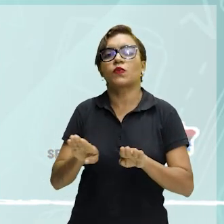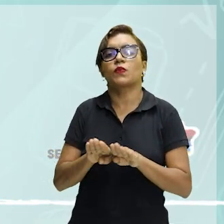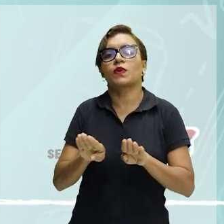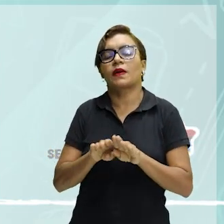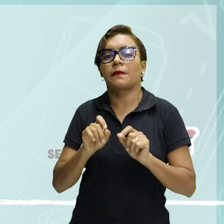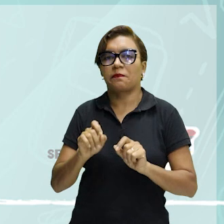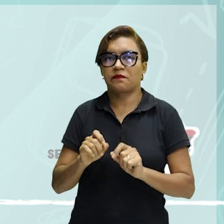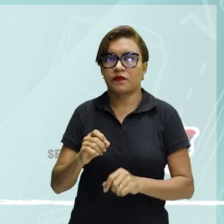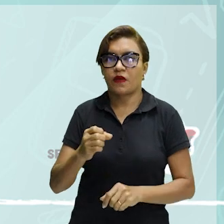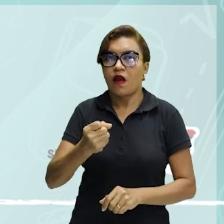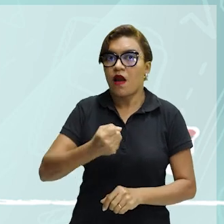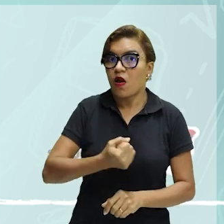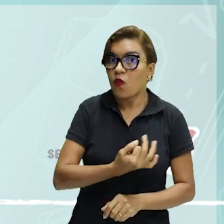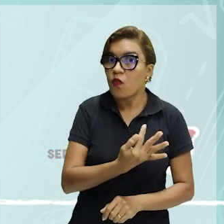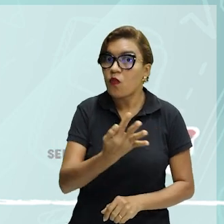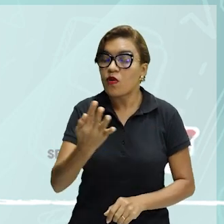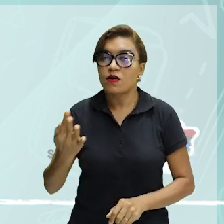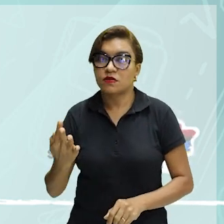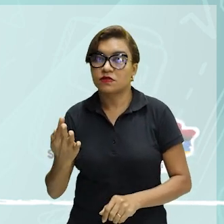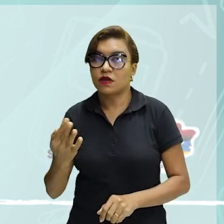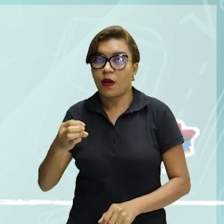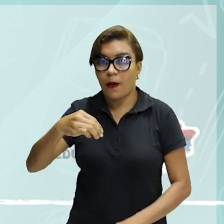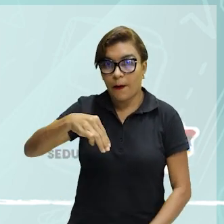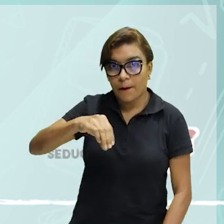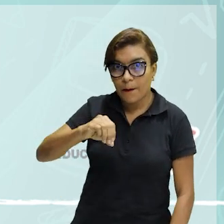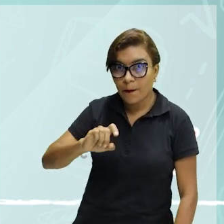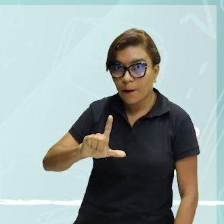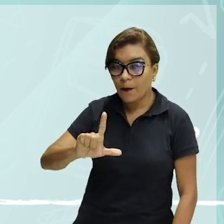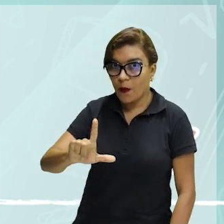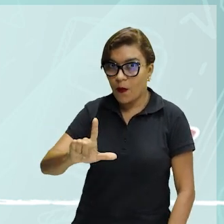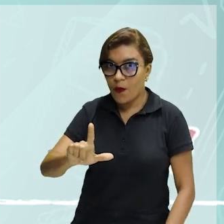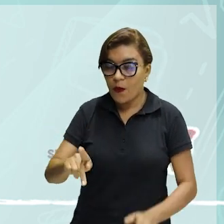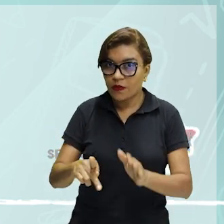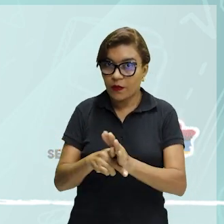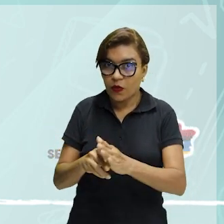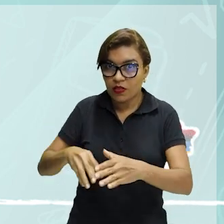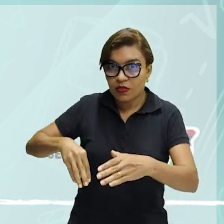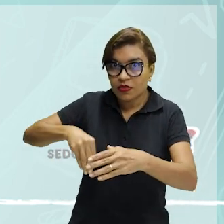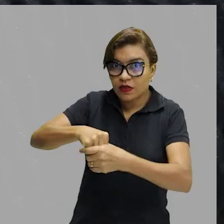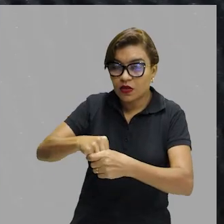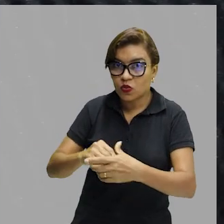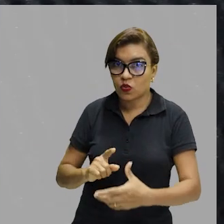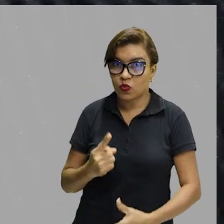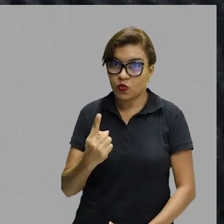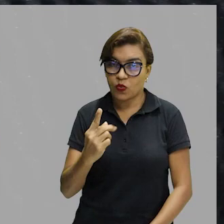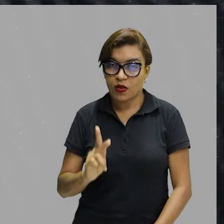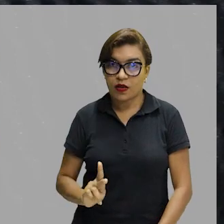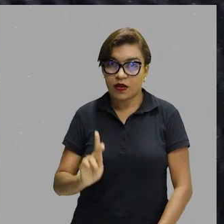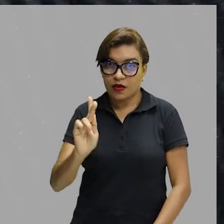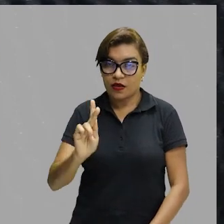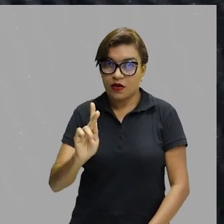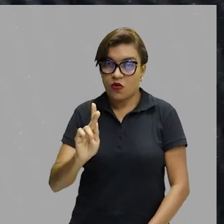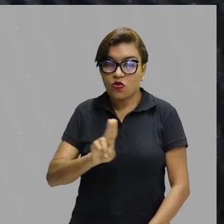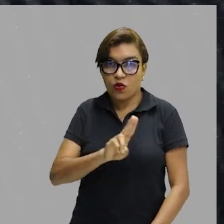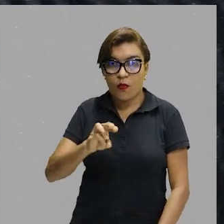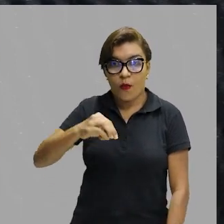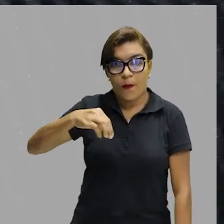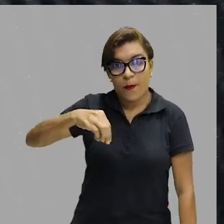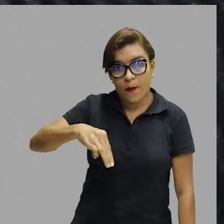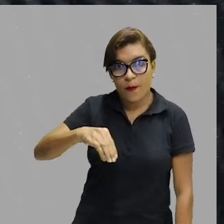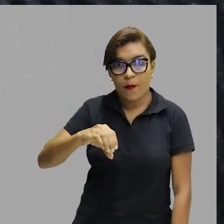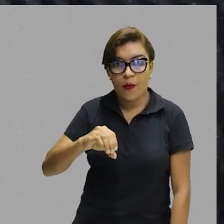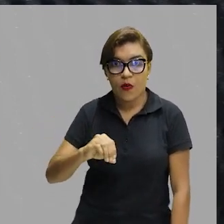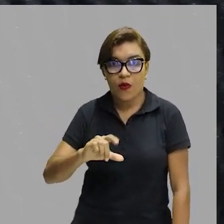quantidade em mols do soluto presente em 1 quilo do solvente se chama molalidade. Então, quando eu tenho